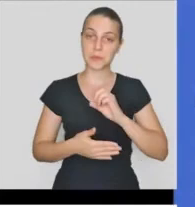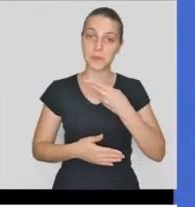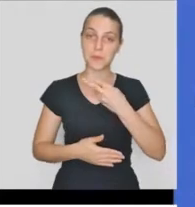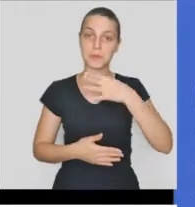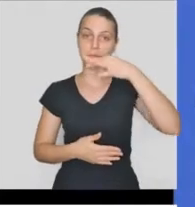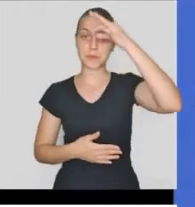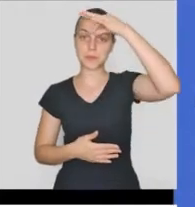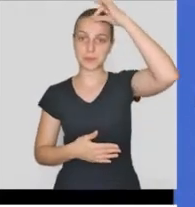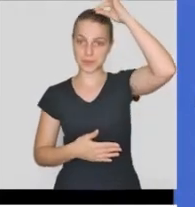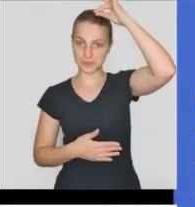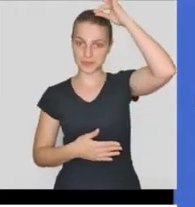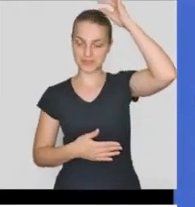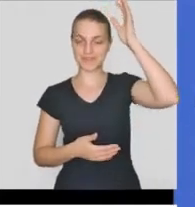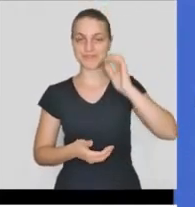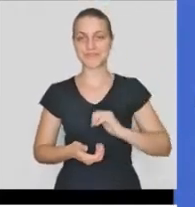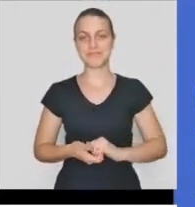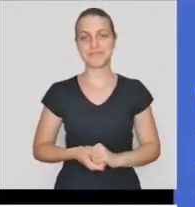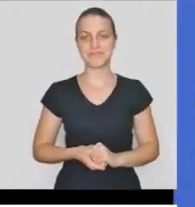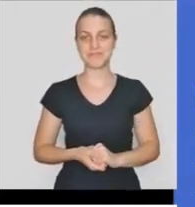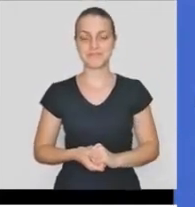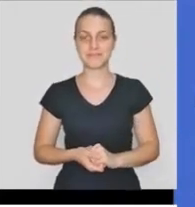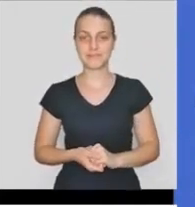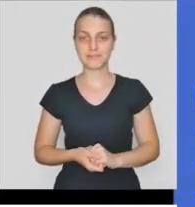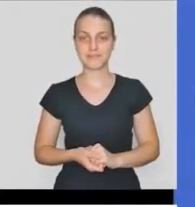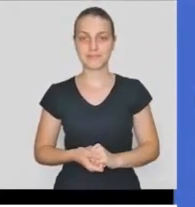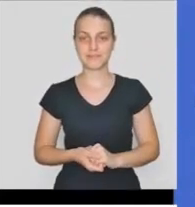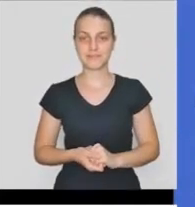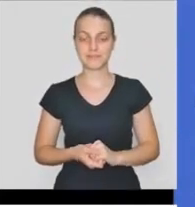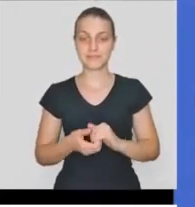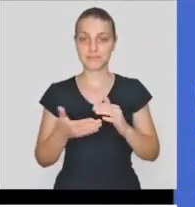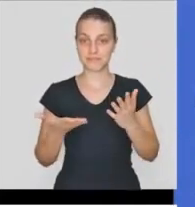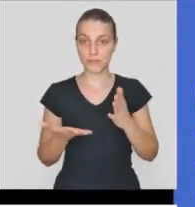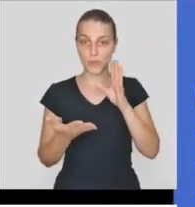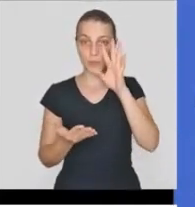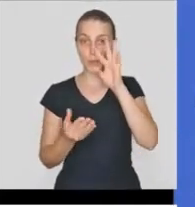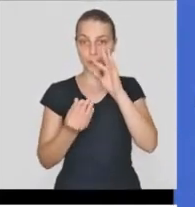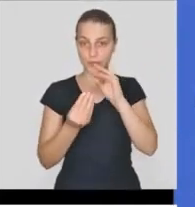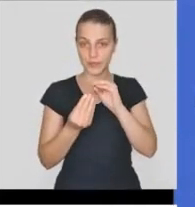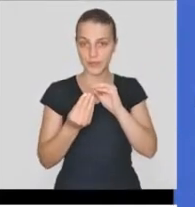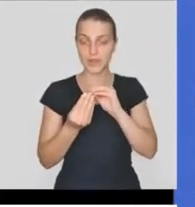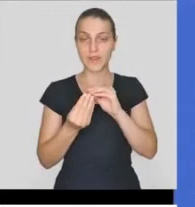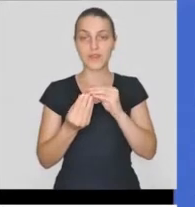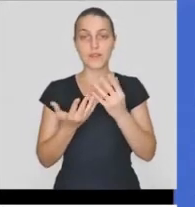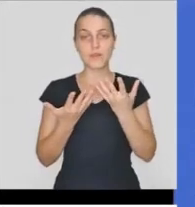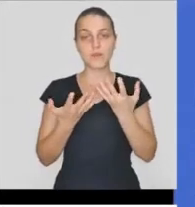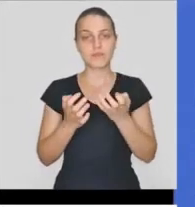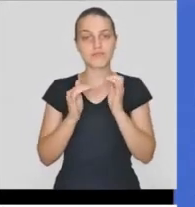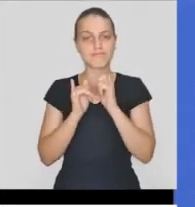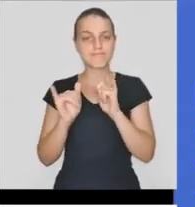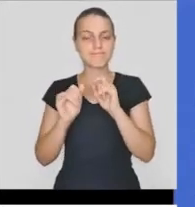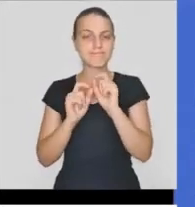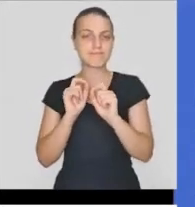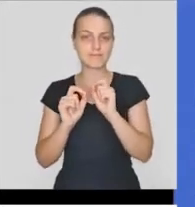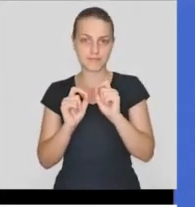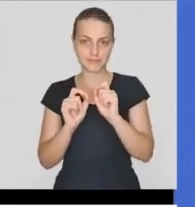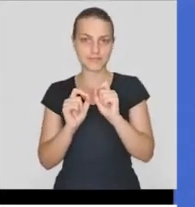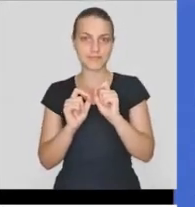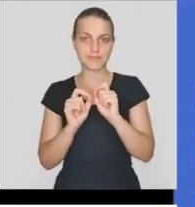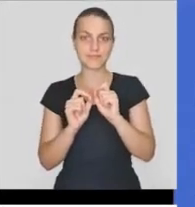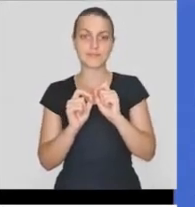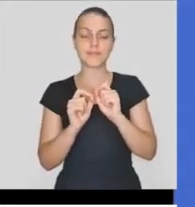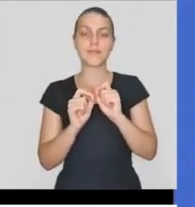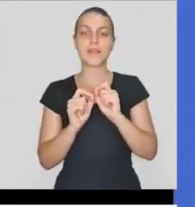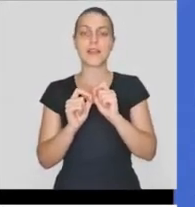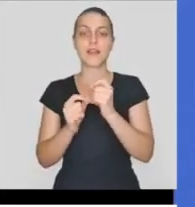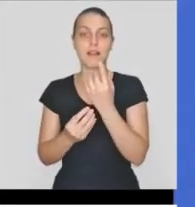Para a gente ir concluindo, queria comentar o seguinte: como todas as coisas poderosas, a arte pode ser utilizada para o bem.